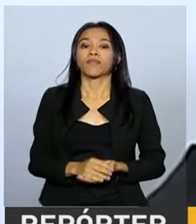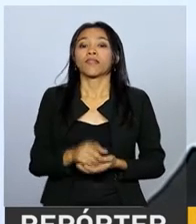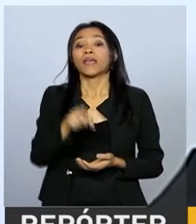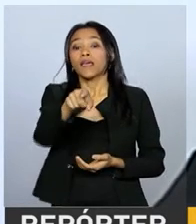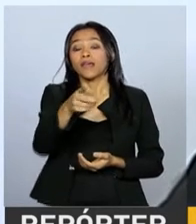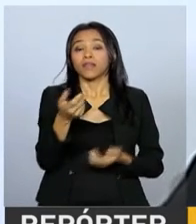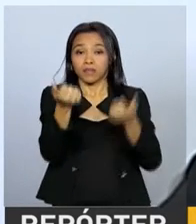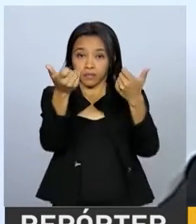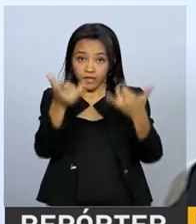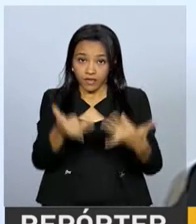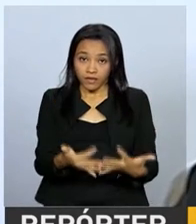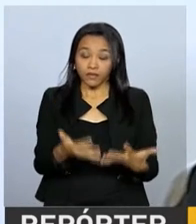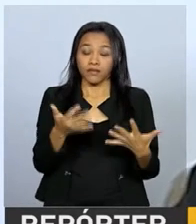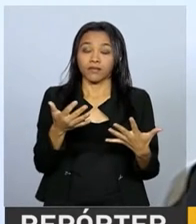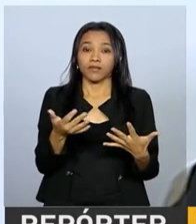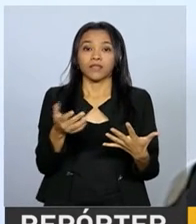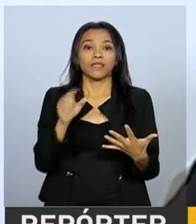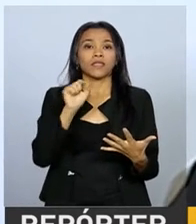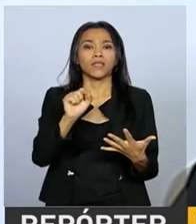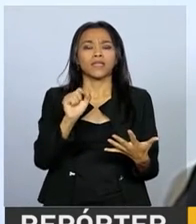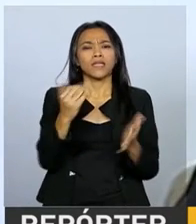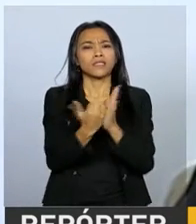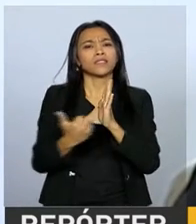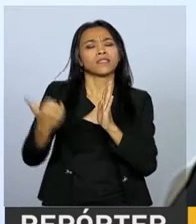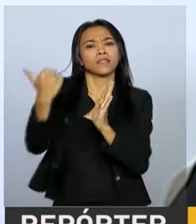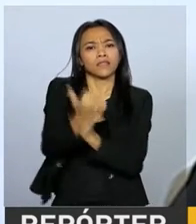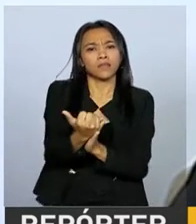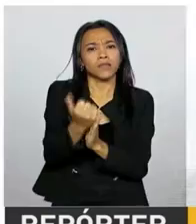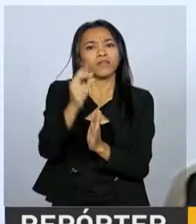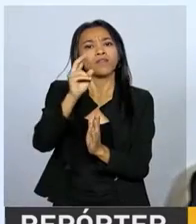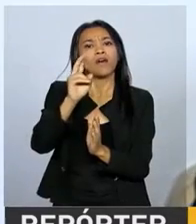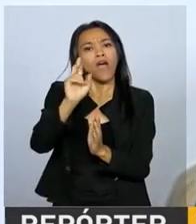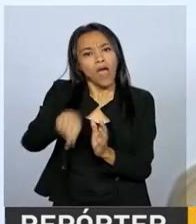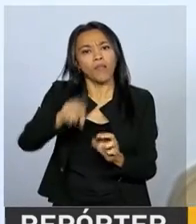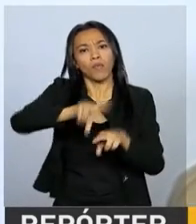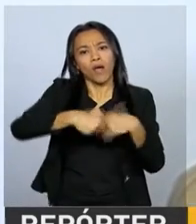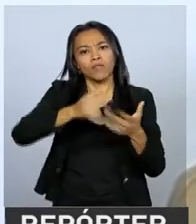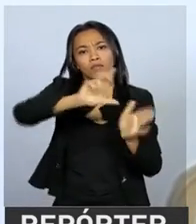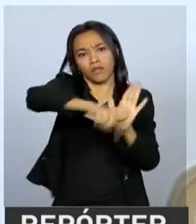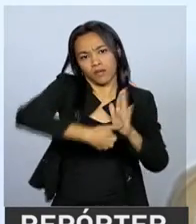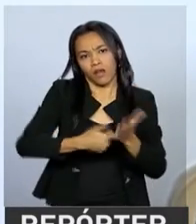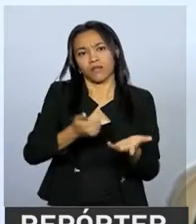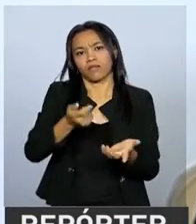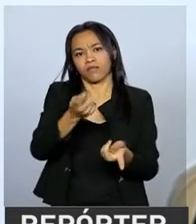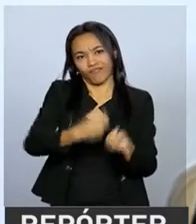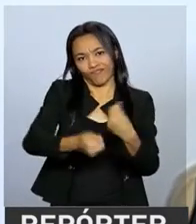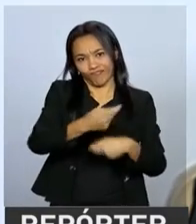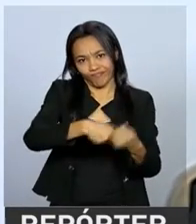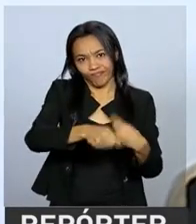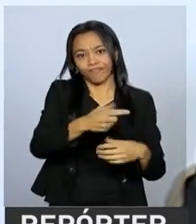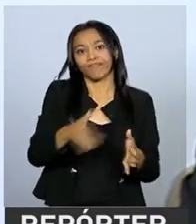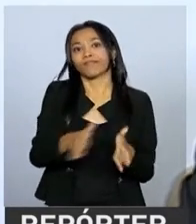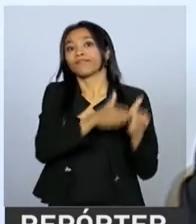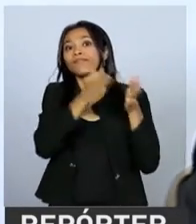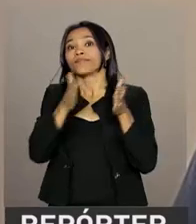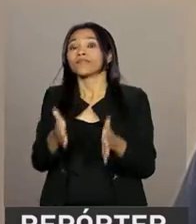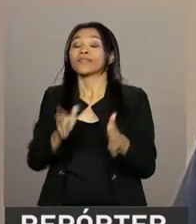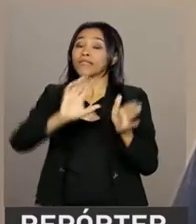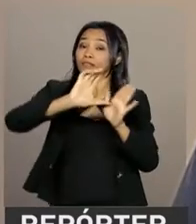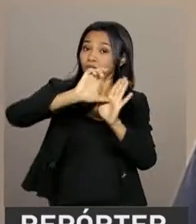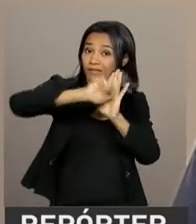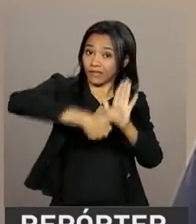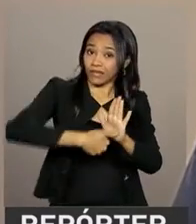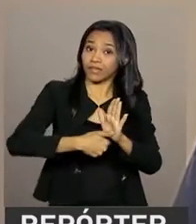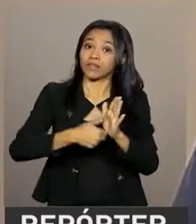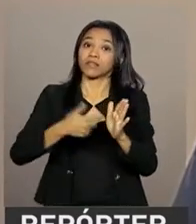amplificar a dulce esse aumento por causa da recessão o desequilíbrio fiscal ele levou à recessão